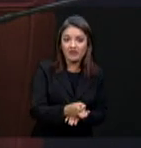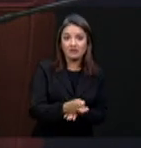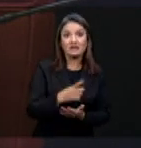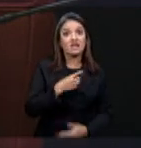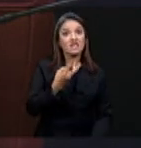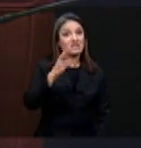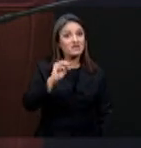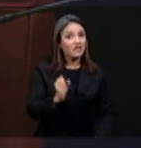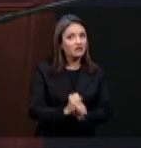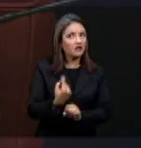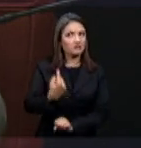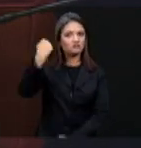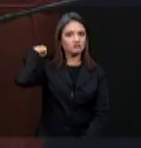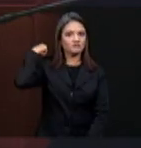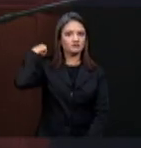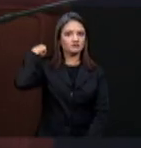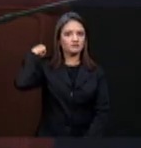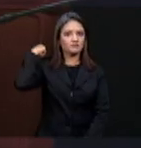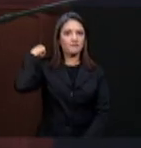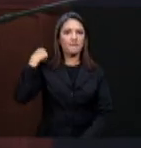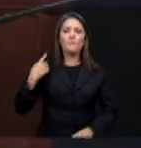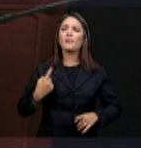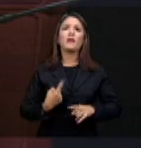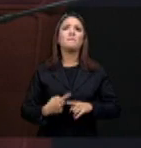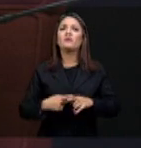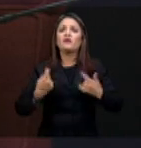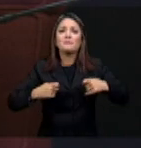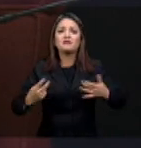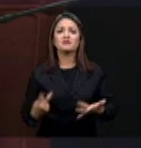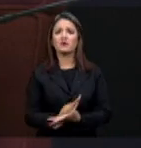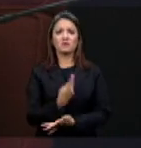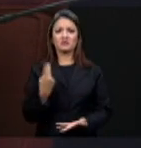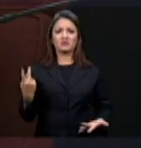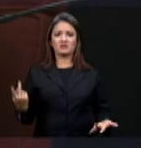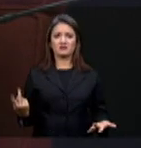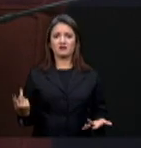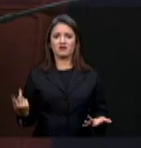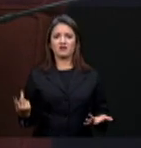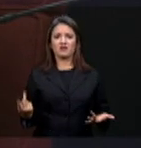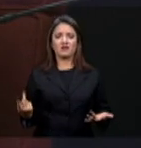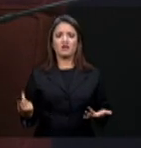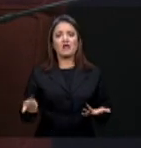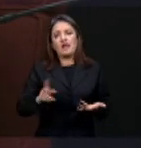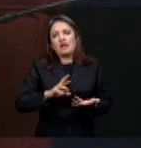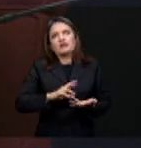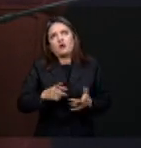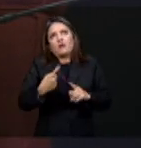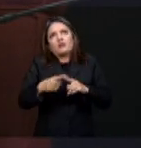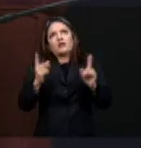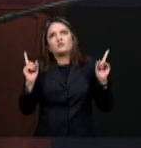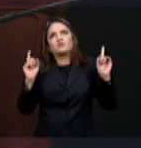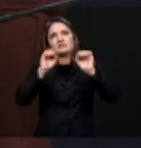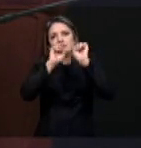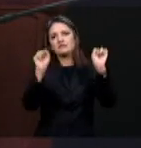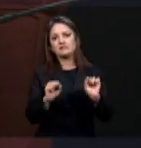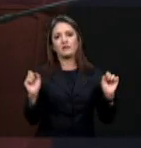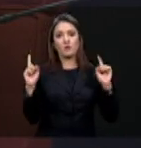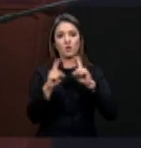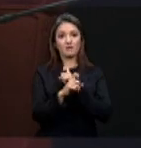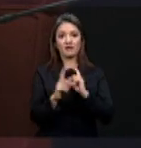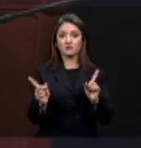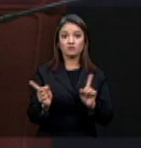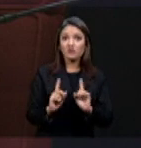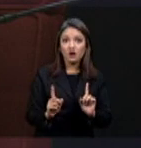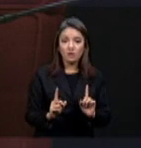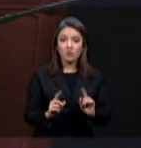mais de 30 anos e por que que a gente precisa fazer uma reforma tributária não é só porque a gente tem um sistema extremamente complexo é porque nós temos um sistema